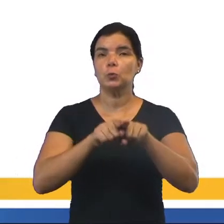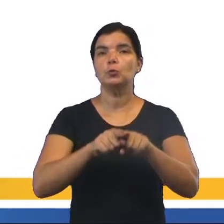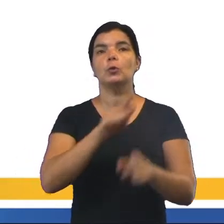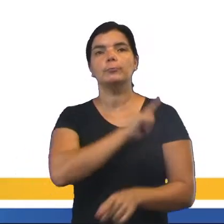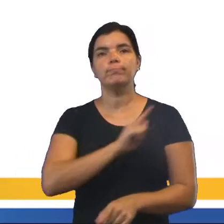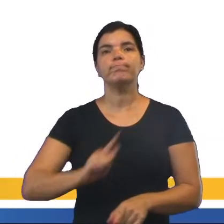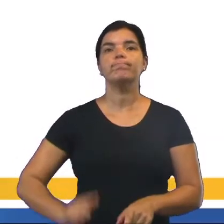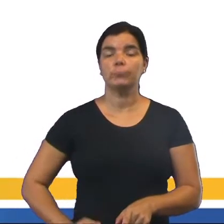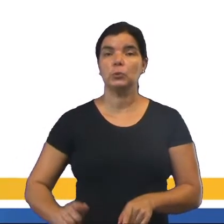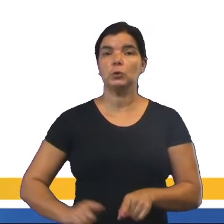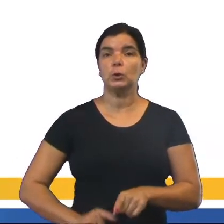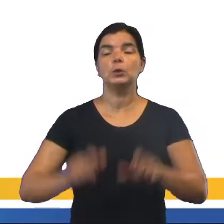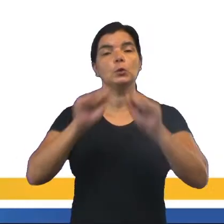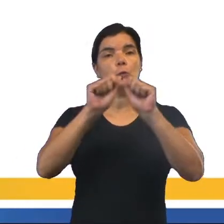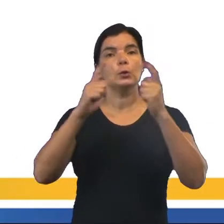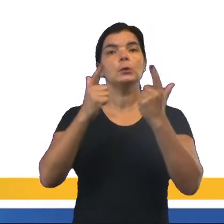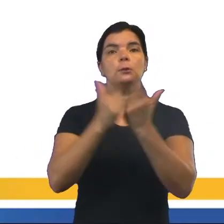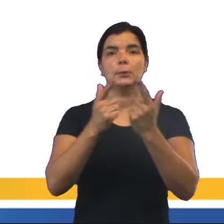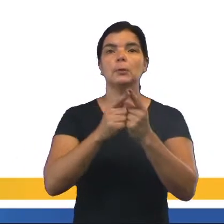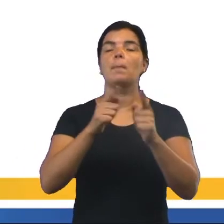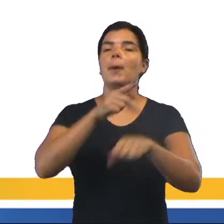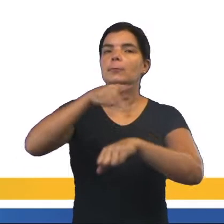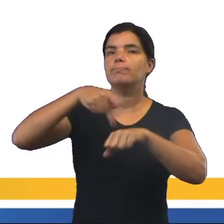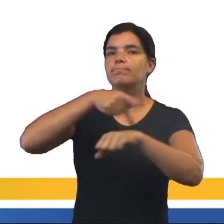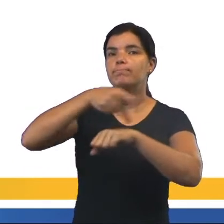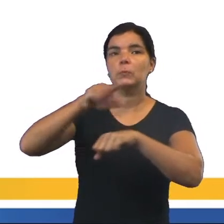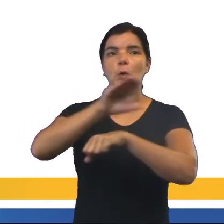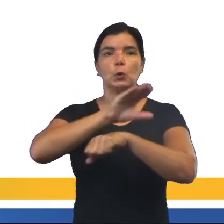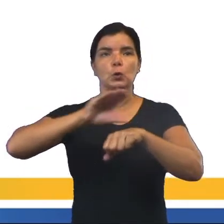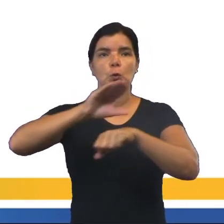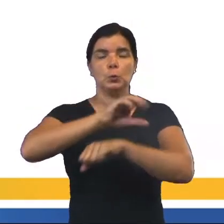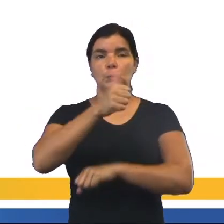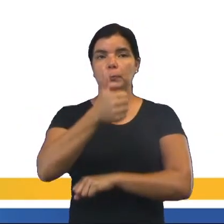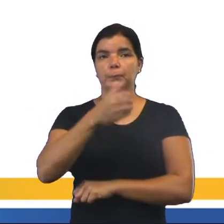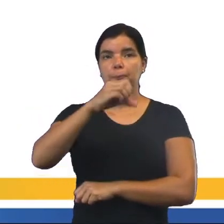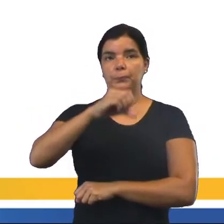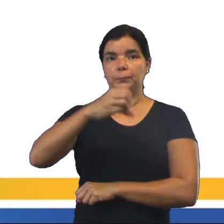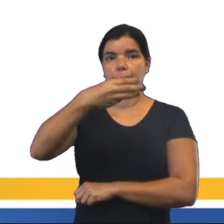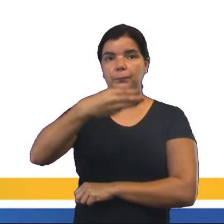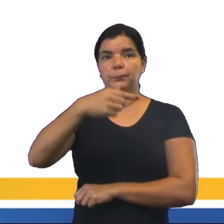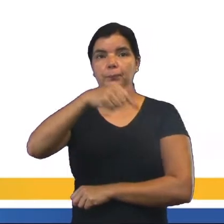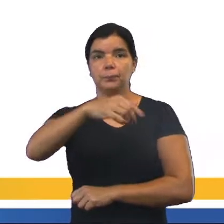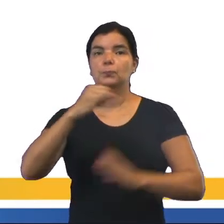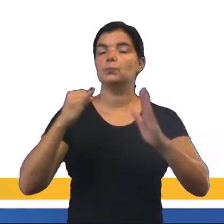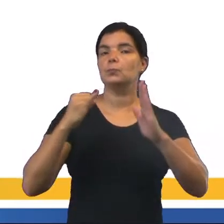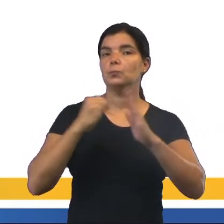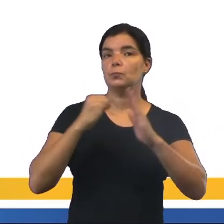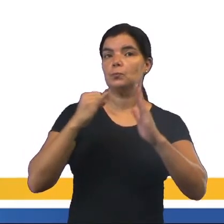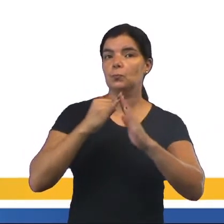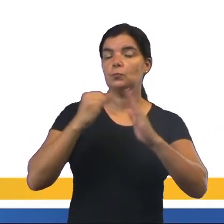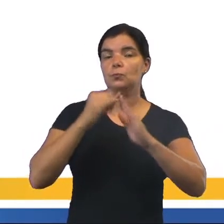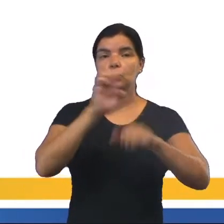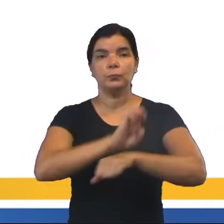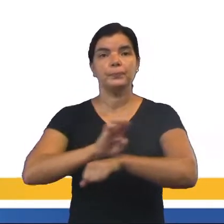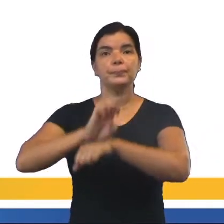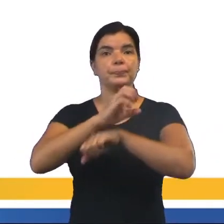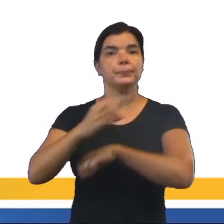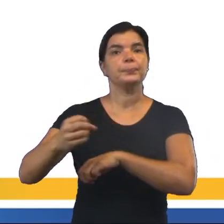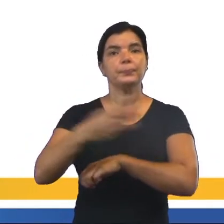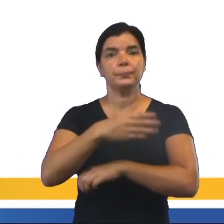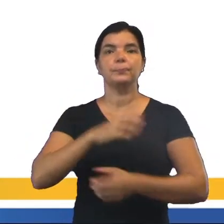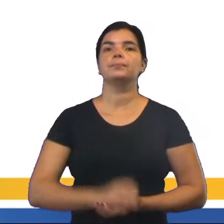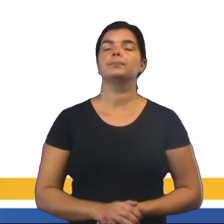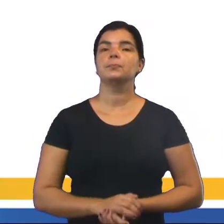uma Constituição autoritária para o país. A Constituição de 1937, onde ele instituiu o Estado